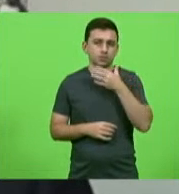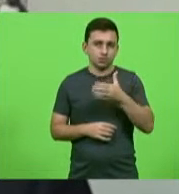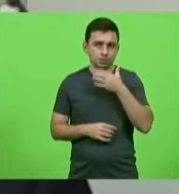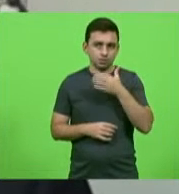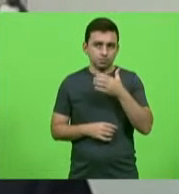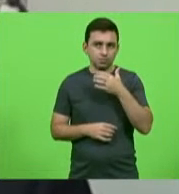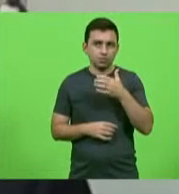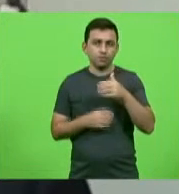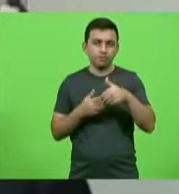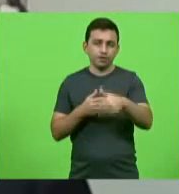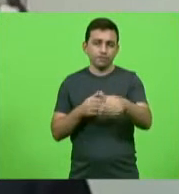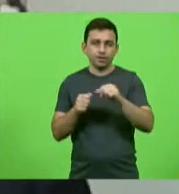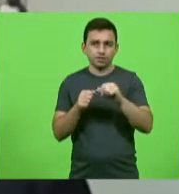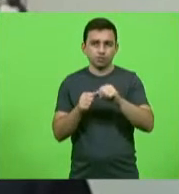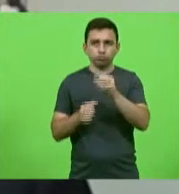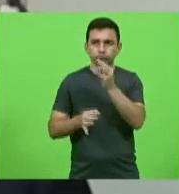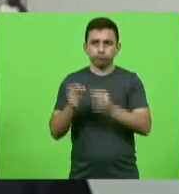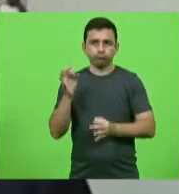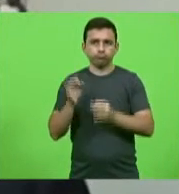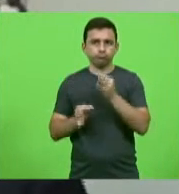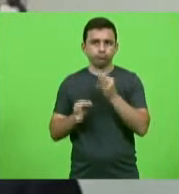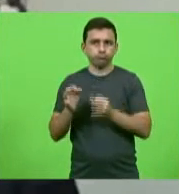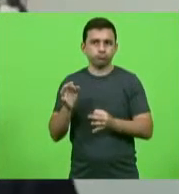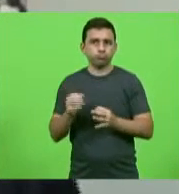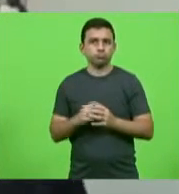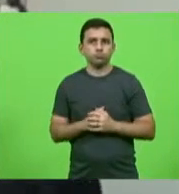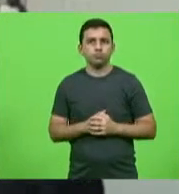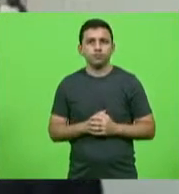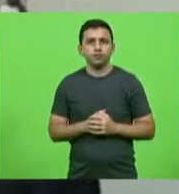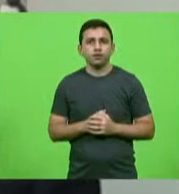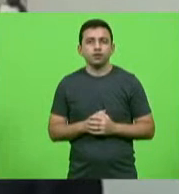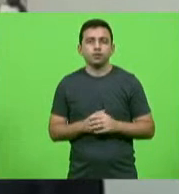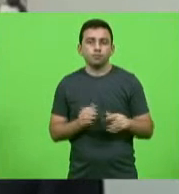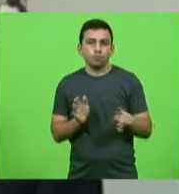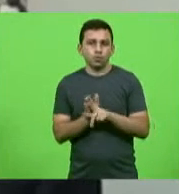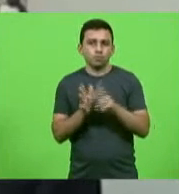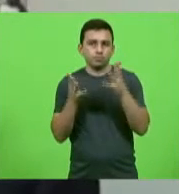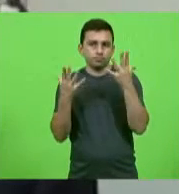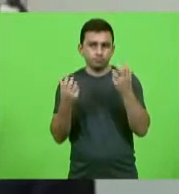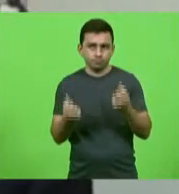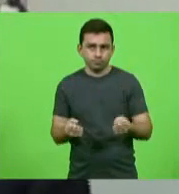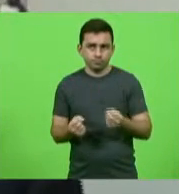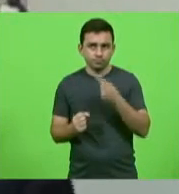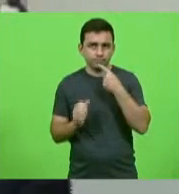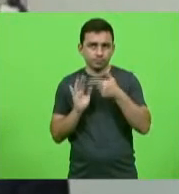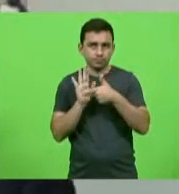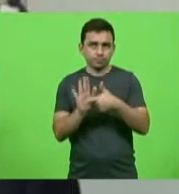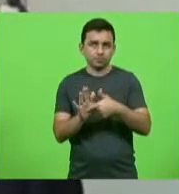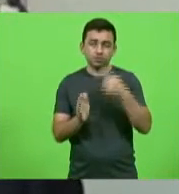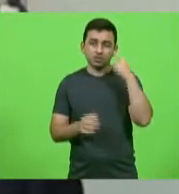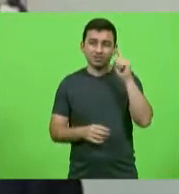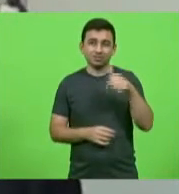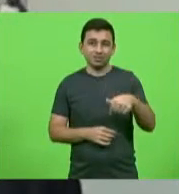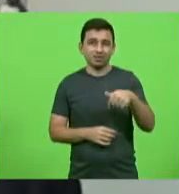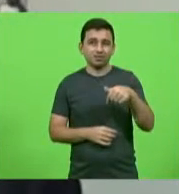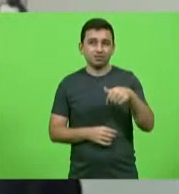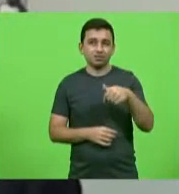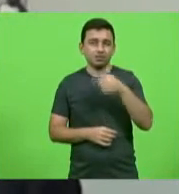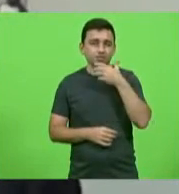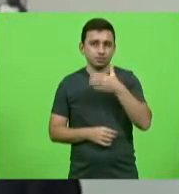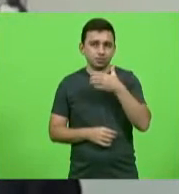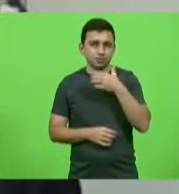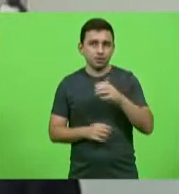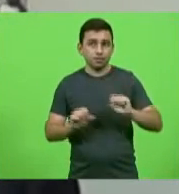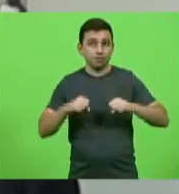14 de dezembro de 2020 para a realização da sessão de julgamento da admissibilidade da denúncia. Lá no dia 7 de dezembro de